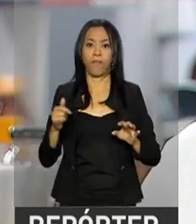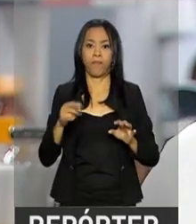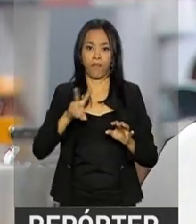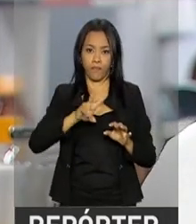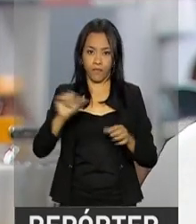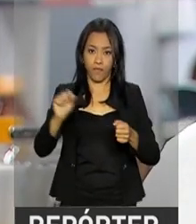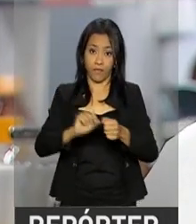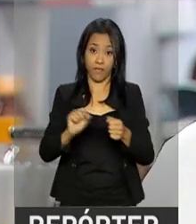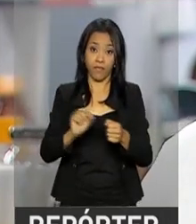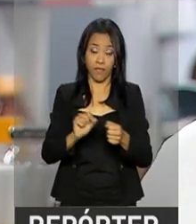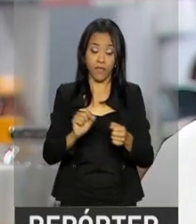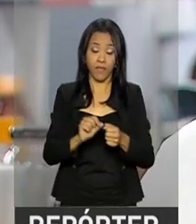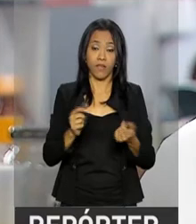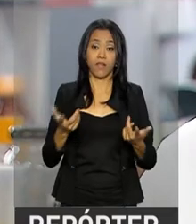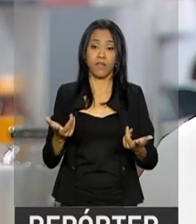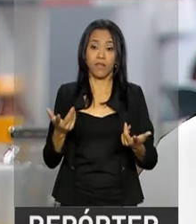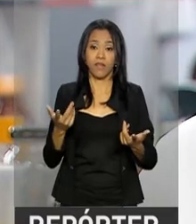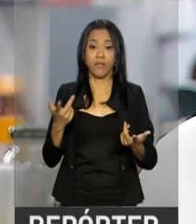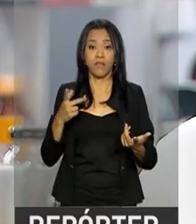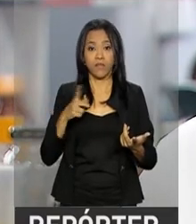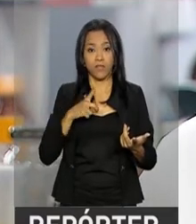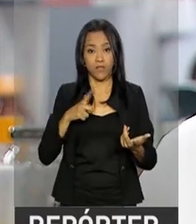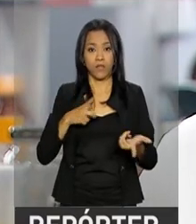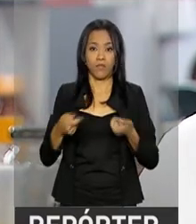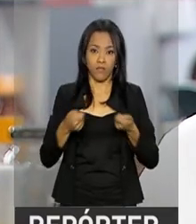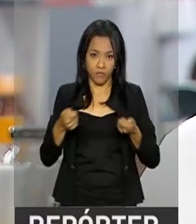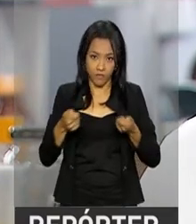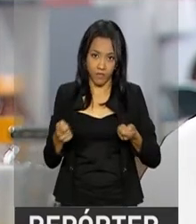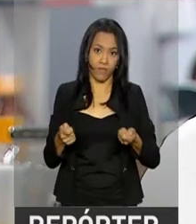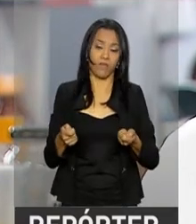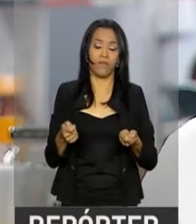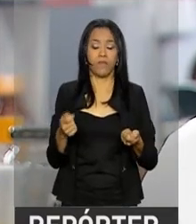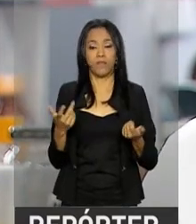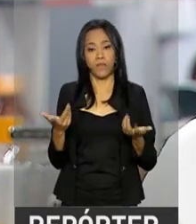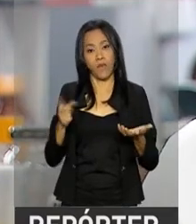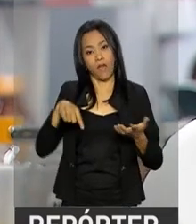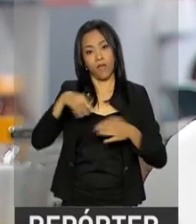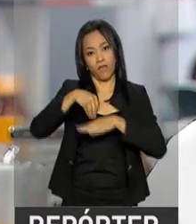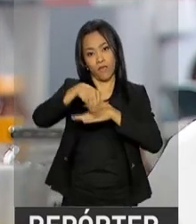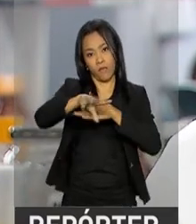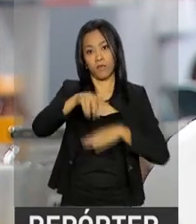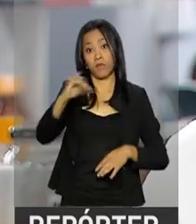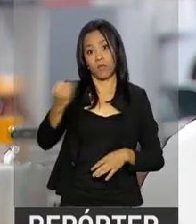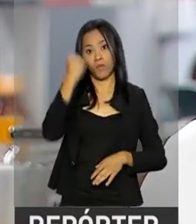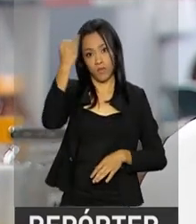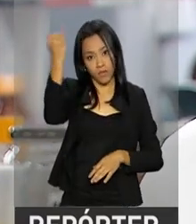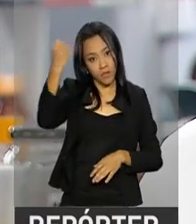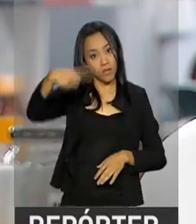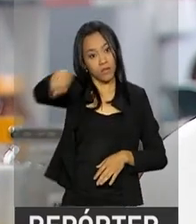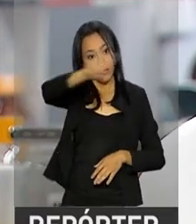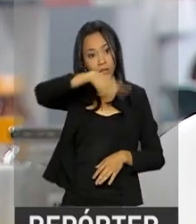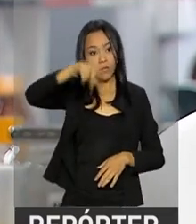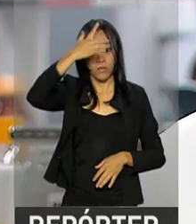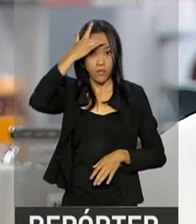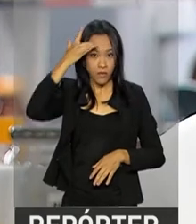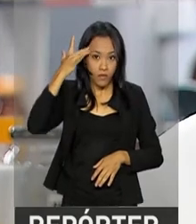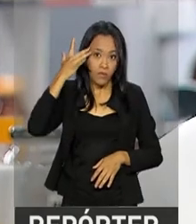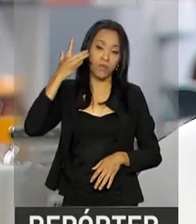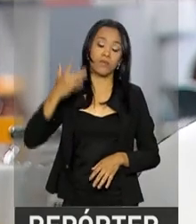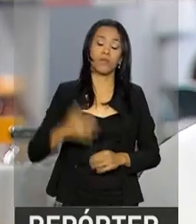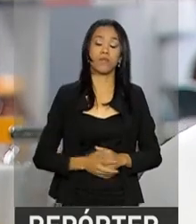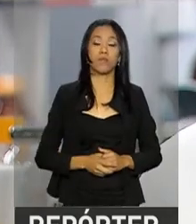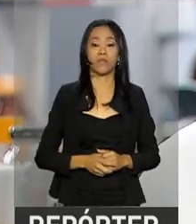produzidas sob condições de contenção isso é uma informação muito importante para o público pra ter a